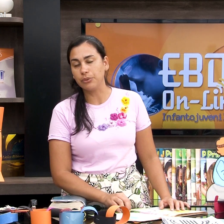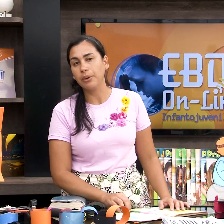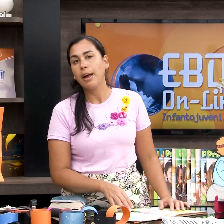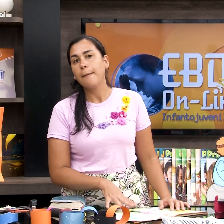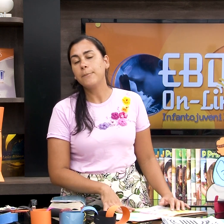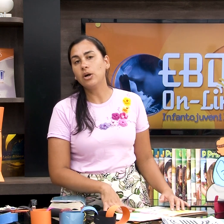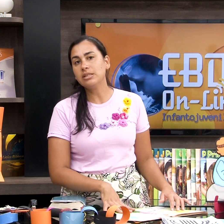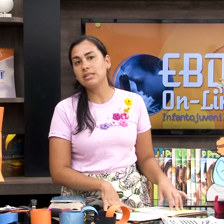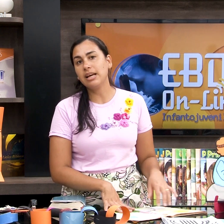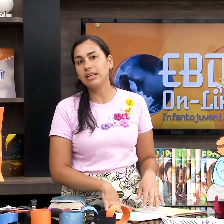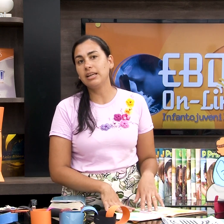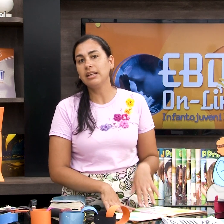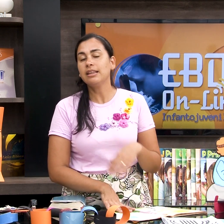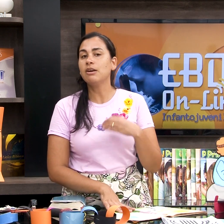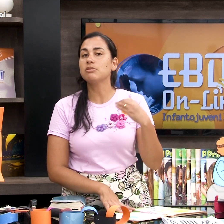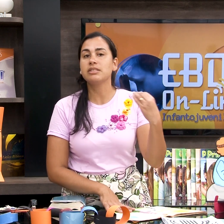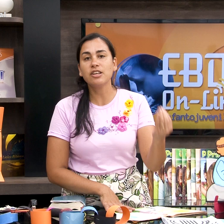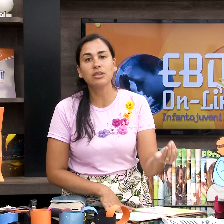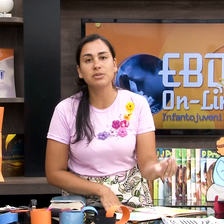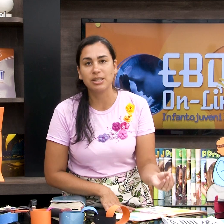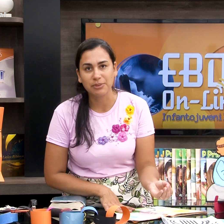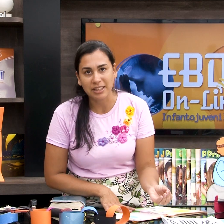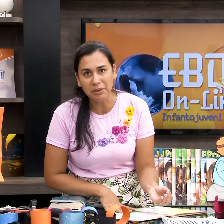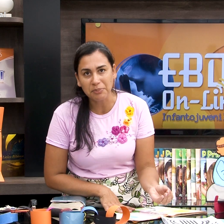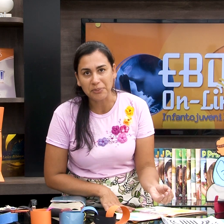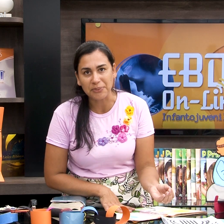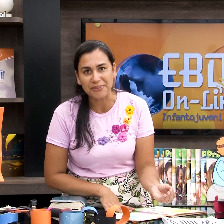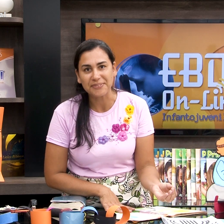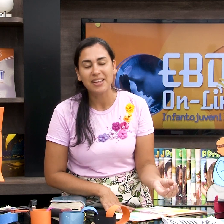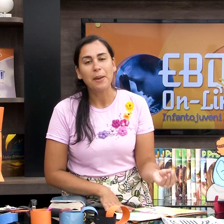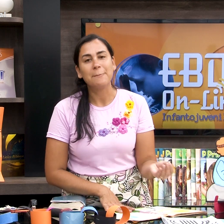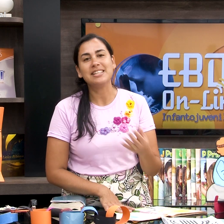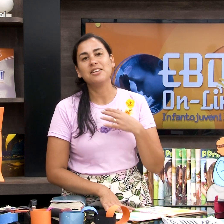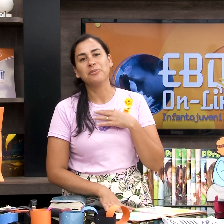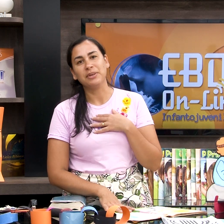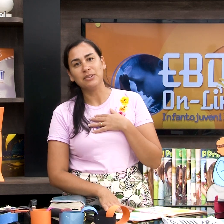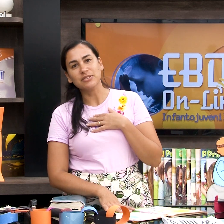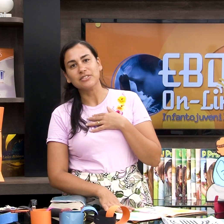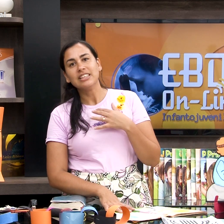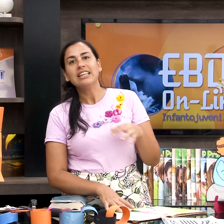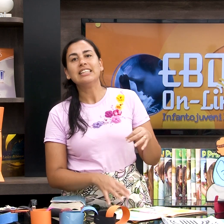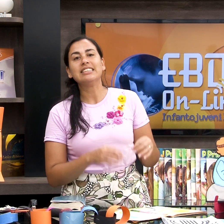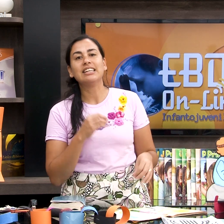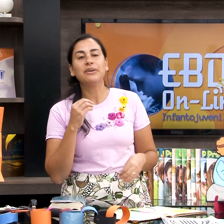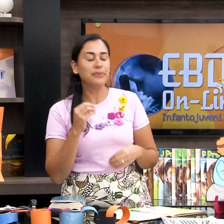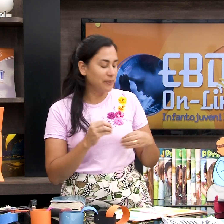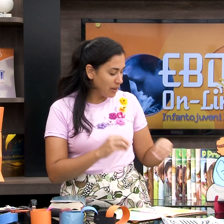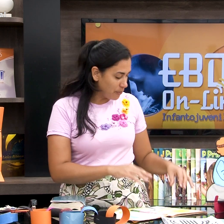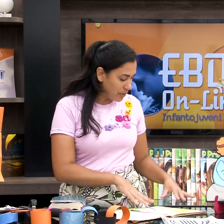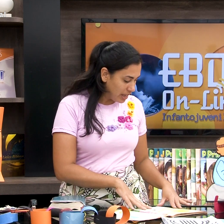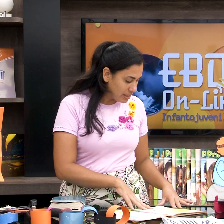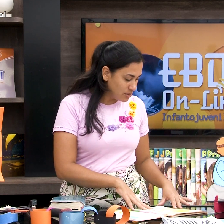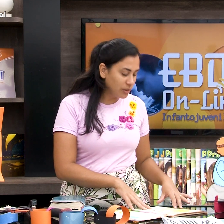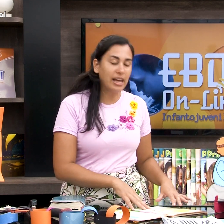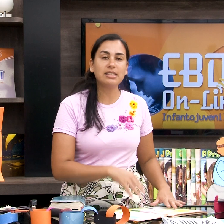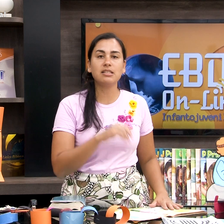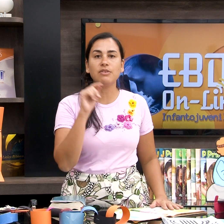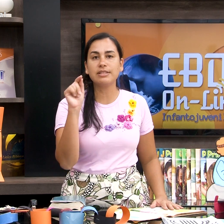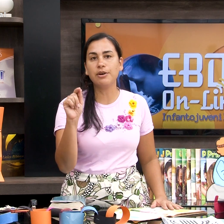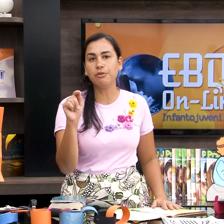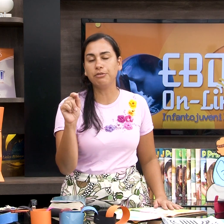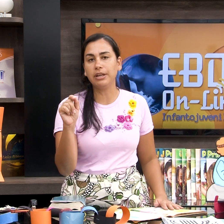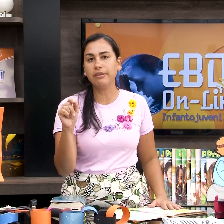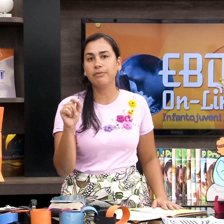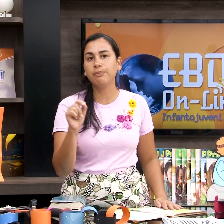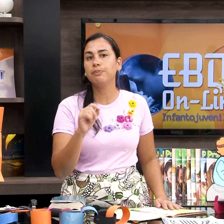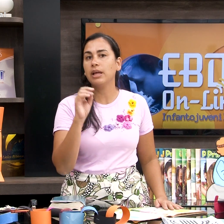Diante do Trono. Pode ser que não seja do seu tempo, mas é do meu. Então eu conheço, e aí se